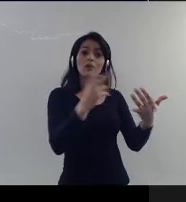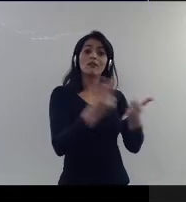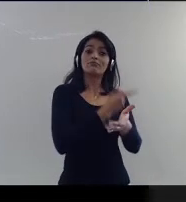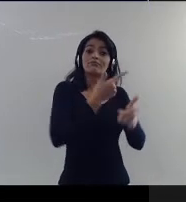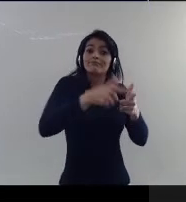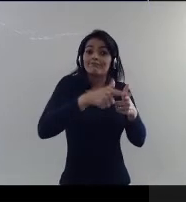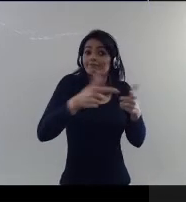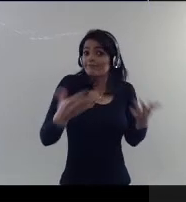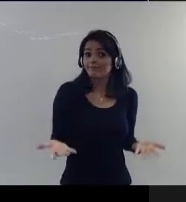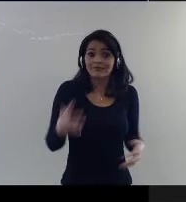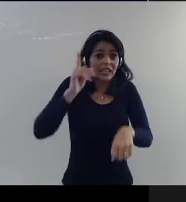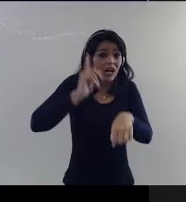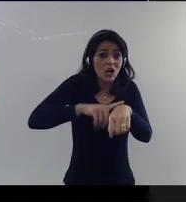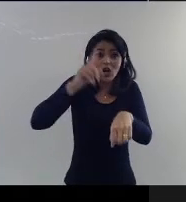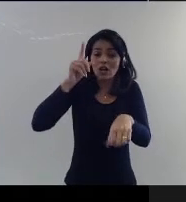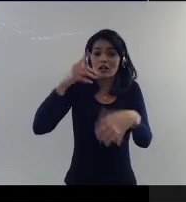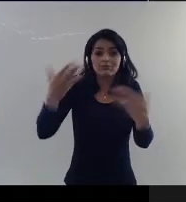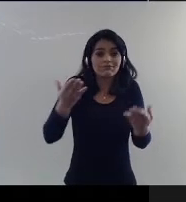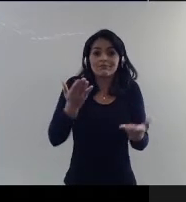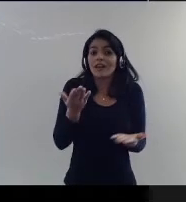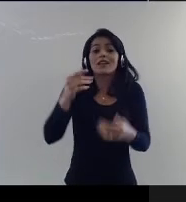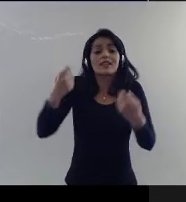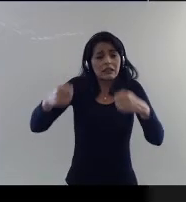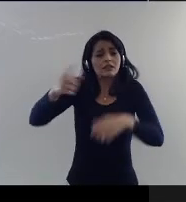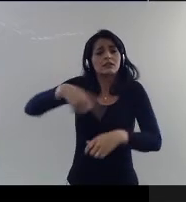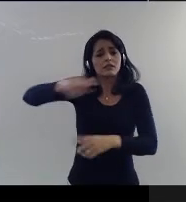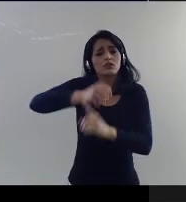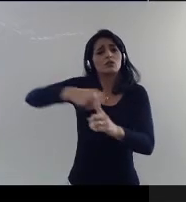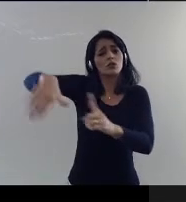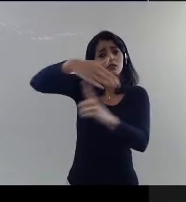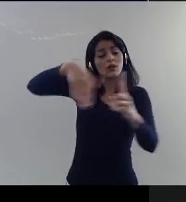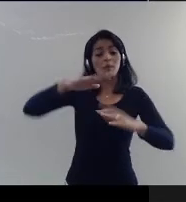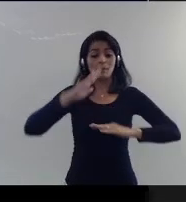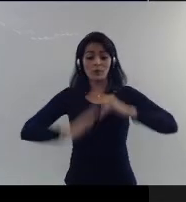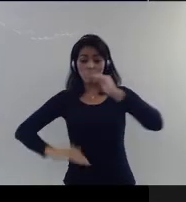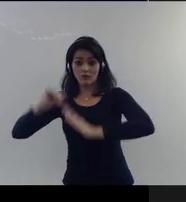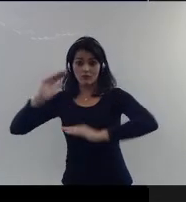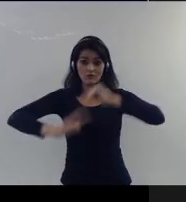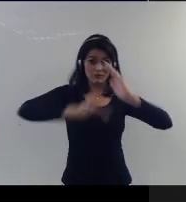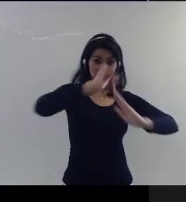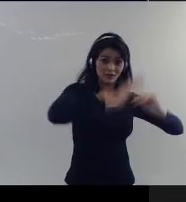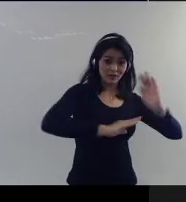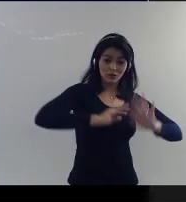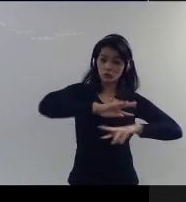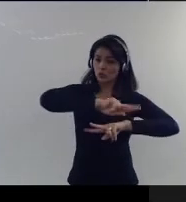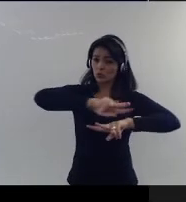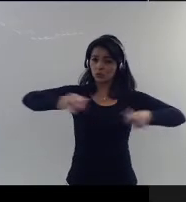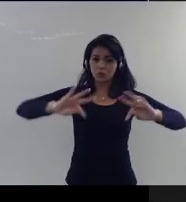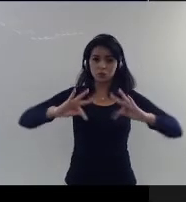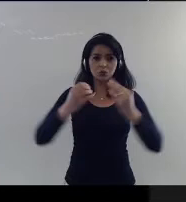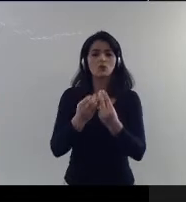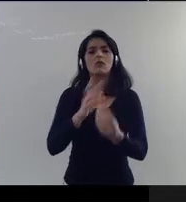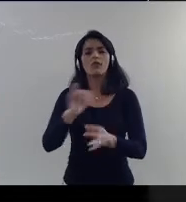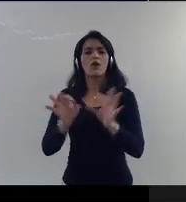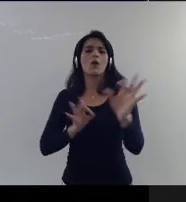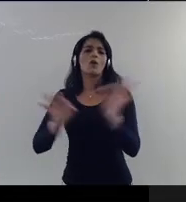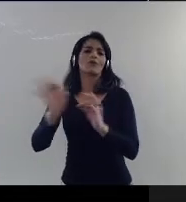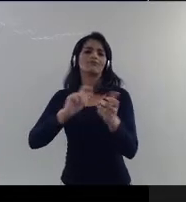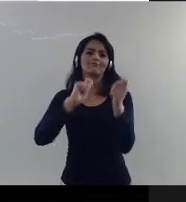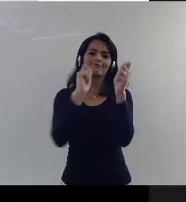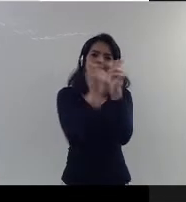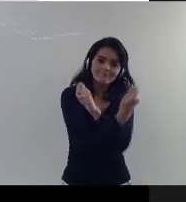né? Então, é uma necessidade da sociedade. Todas as profissões, todos os ambientes vão ter que se organizar para isso acontecer,